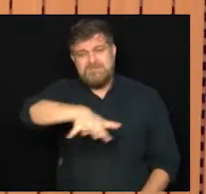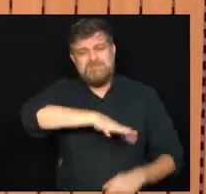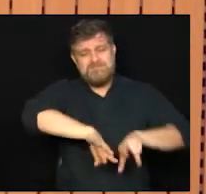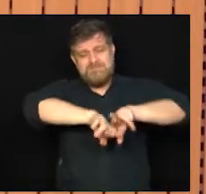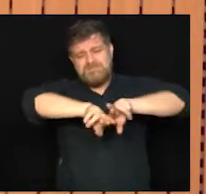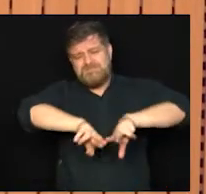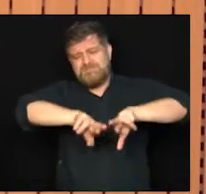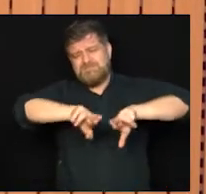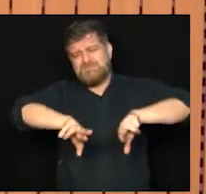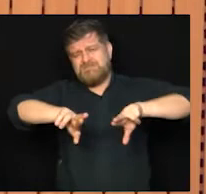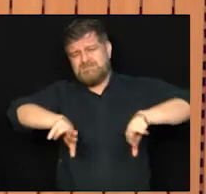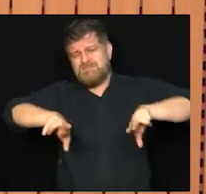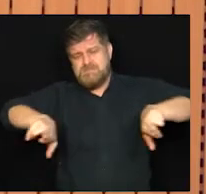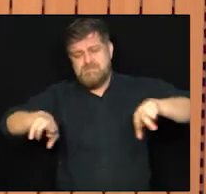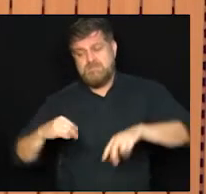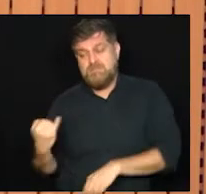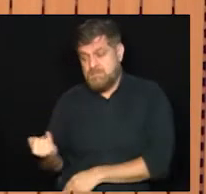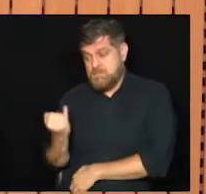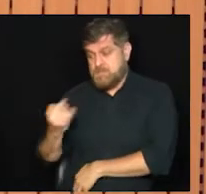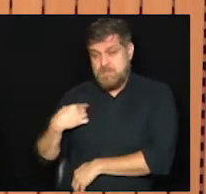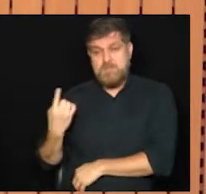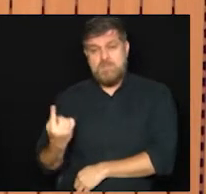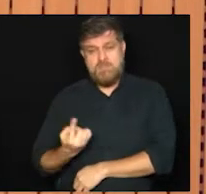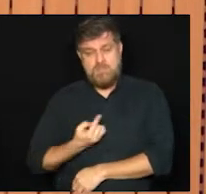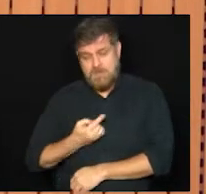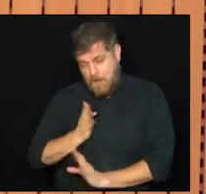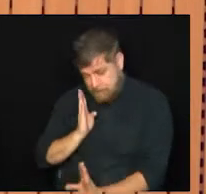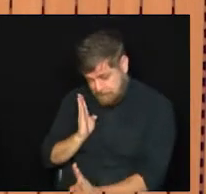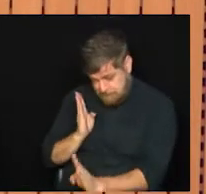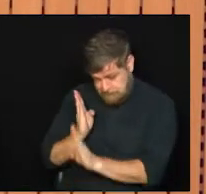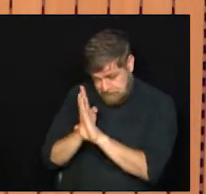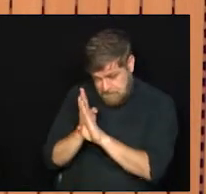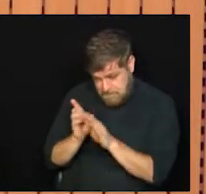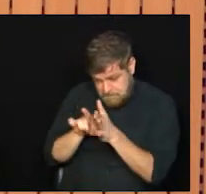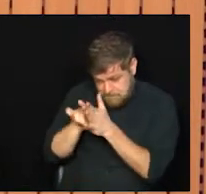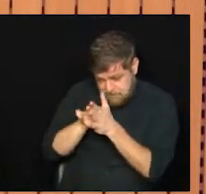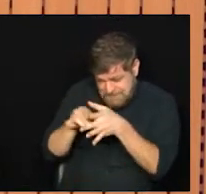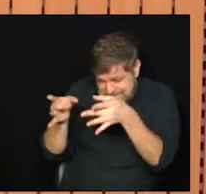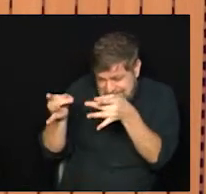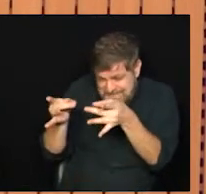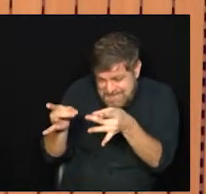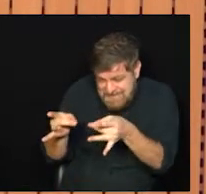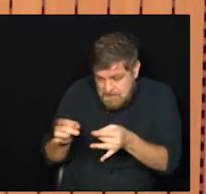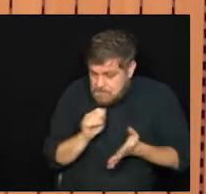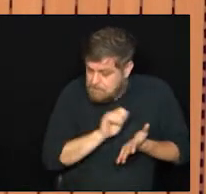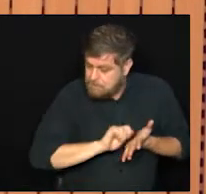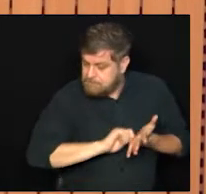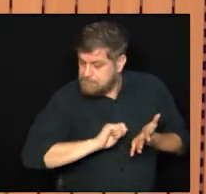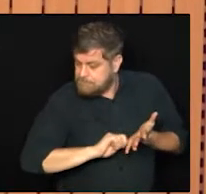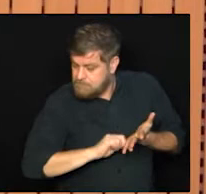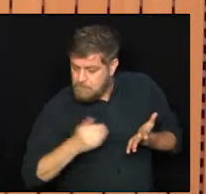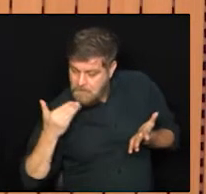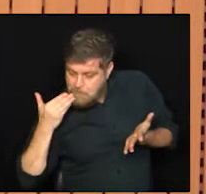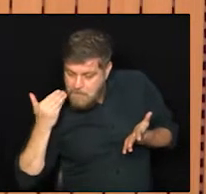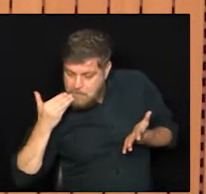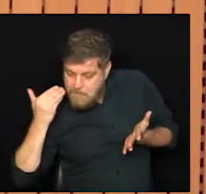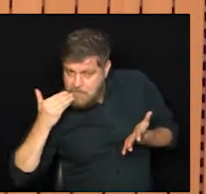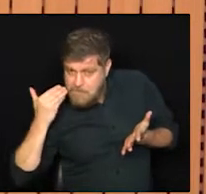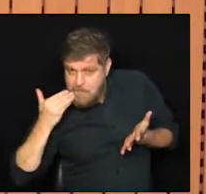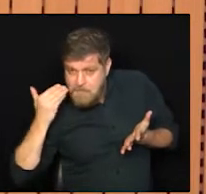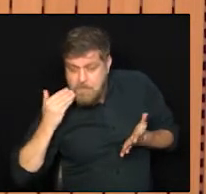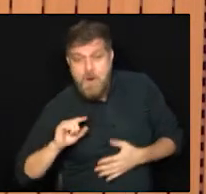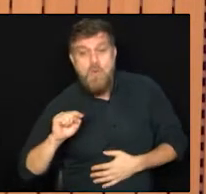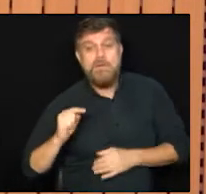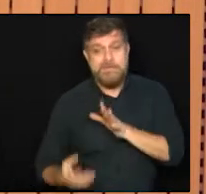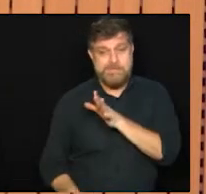e isso está sendo muito importante para a gente fazer um diagnóstico mais bem elaborado, profundo, sobre os impactos